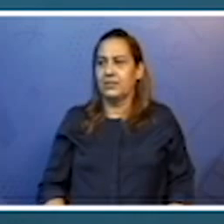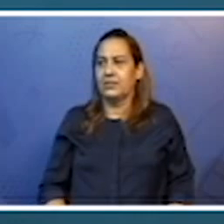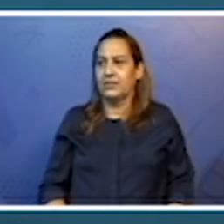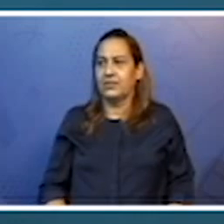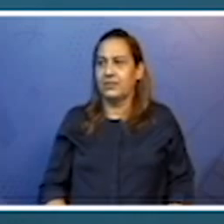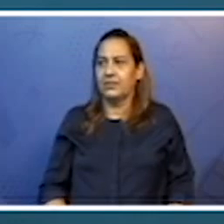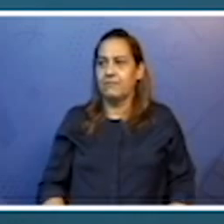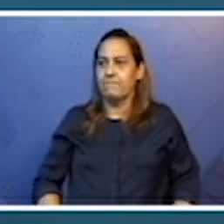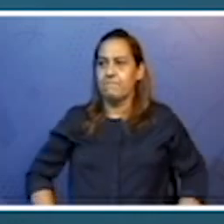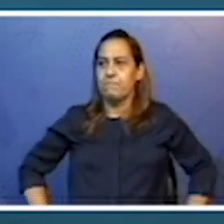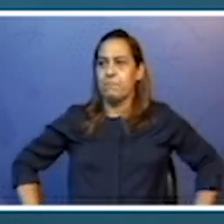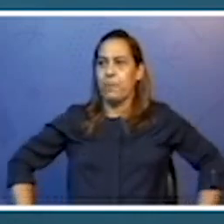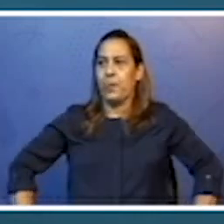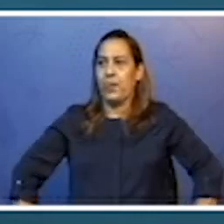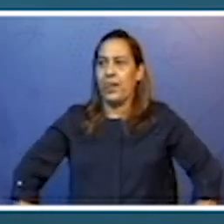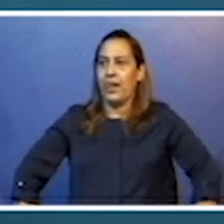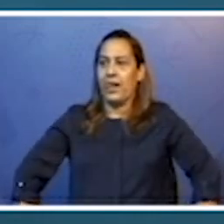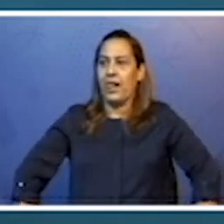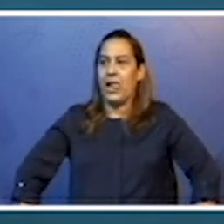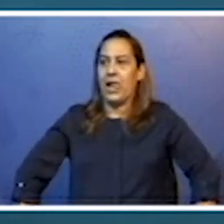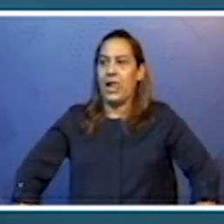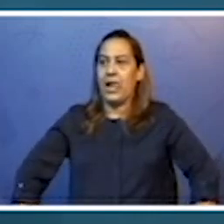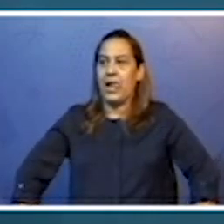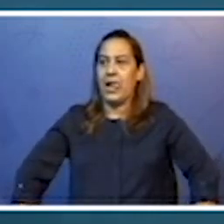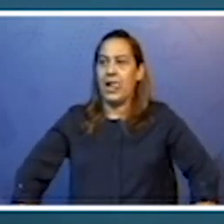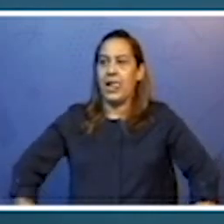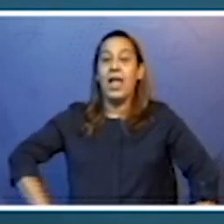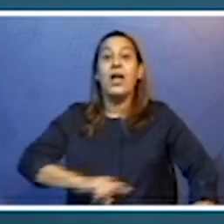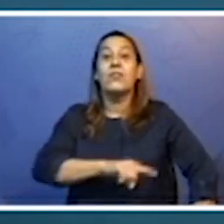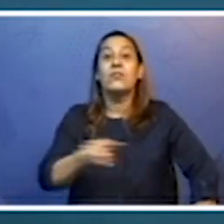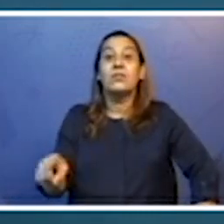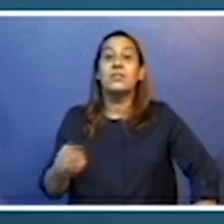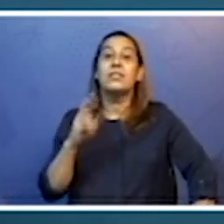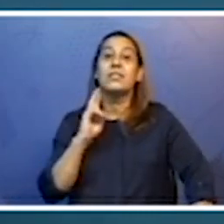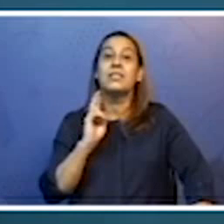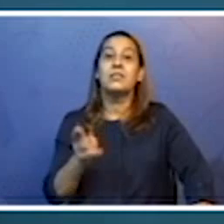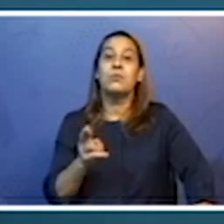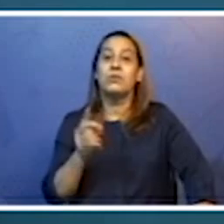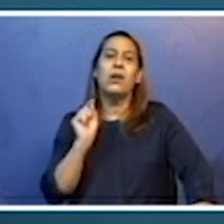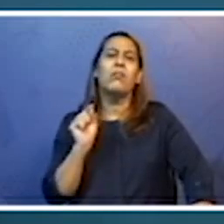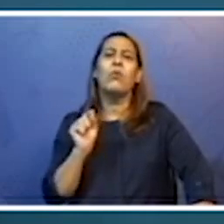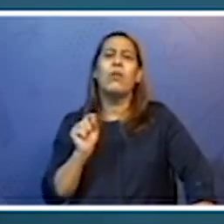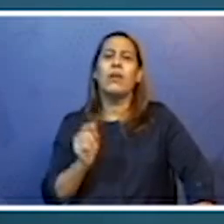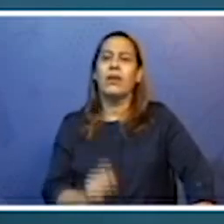A? O que é que vocês colocaram lá, gente? Me fala.